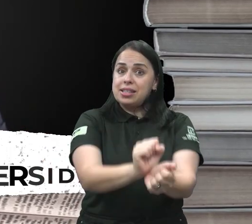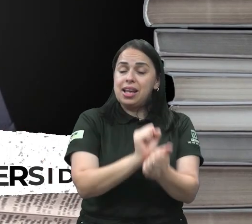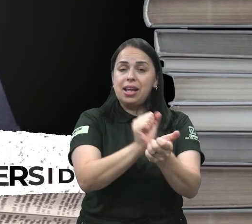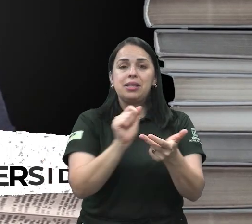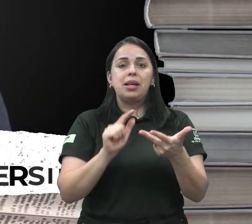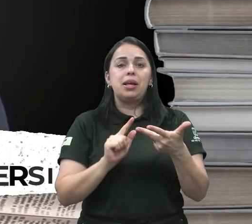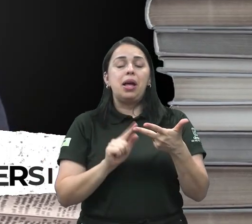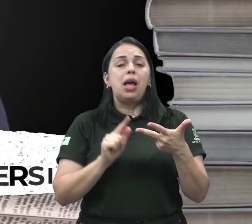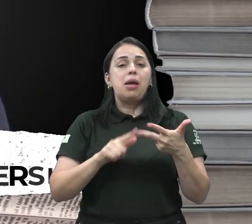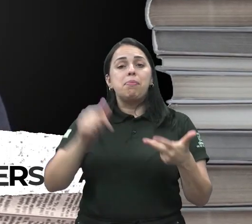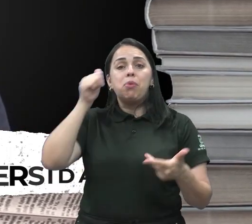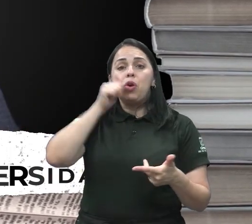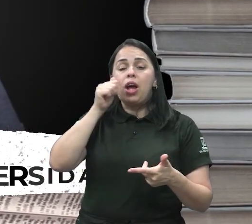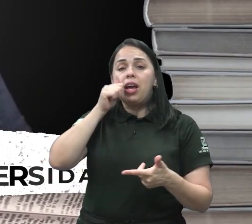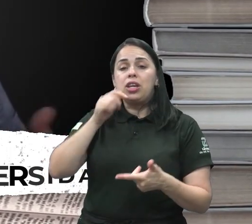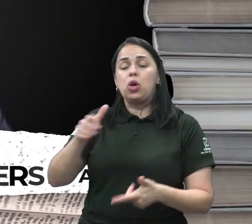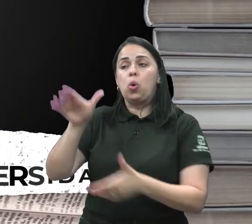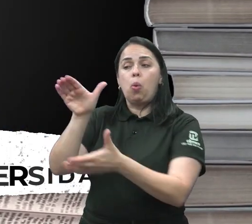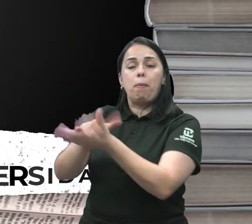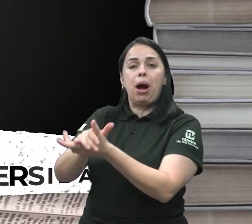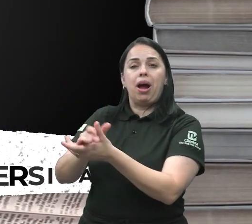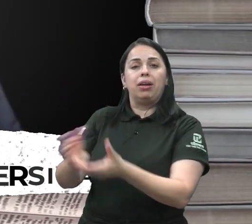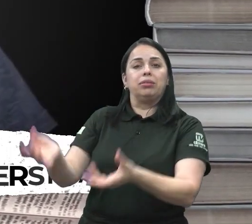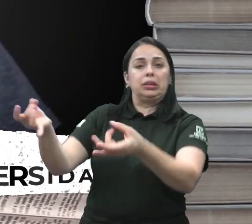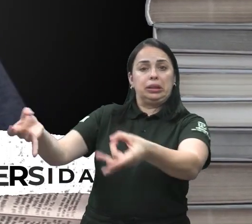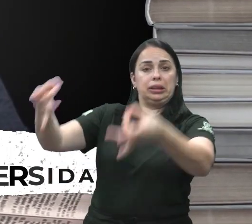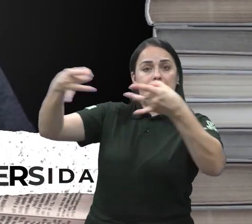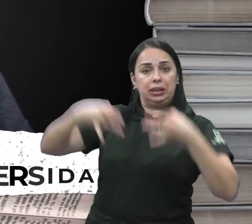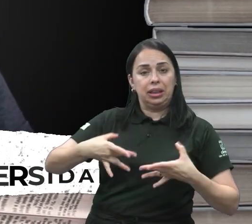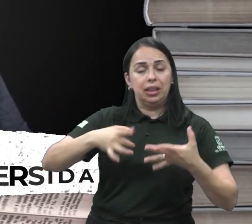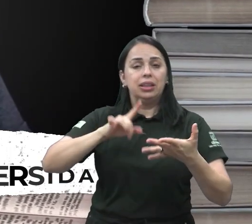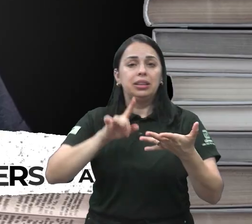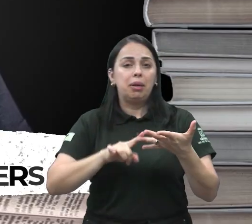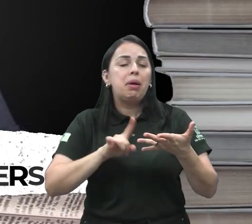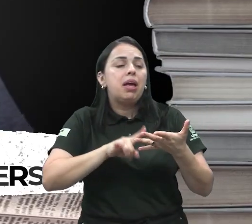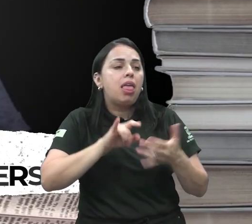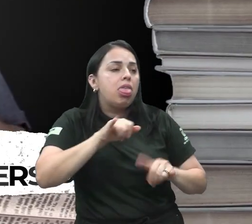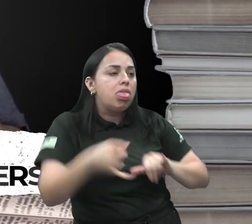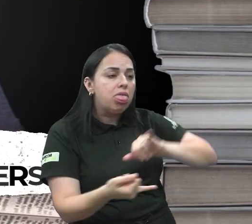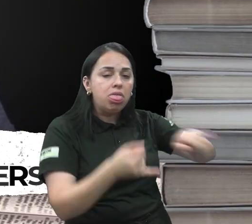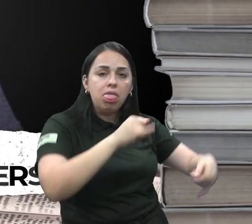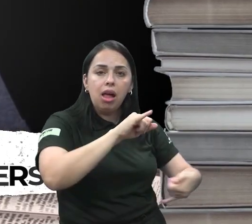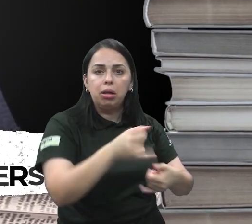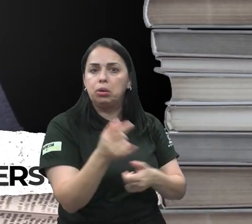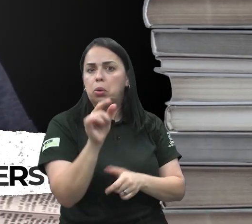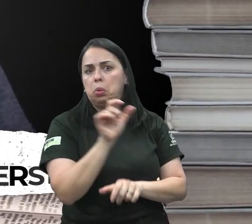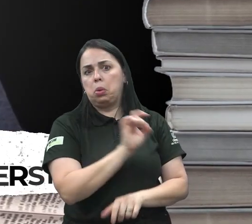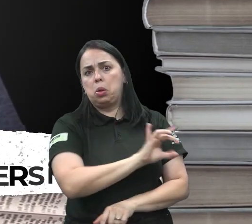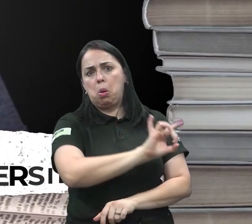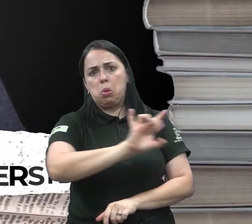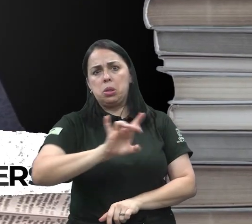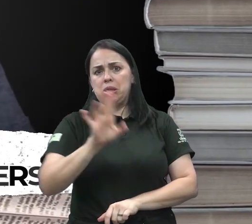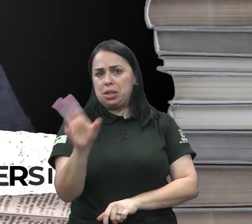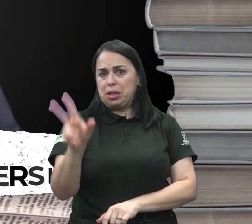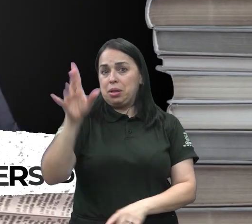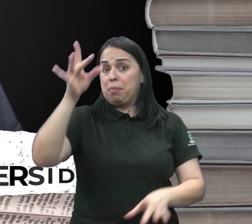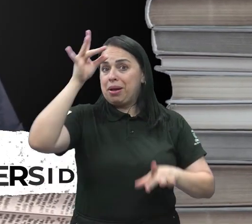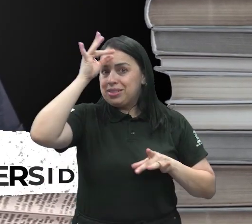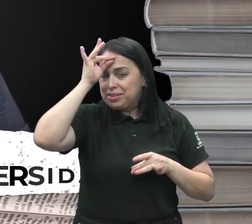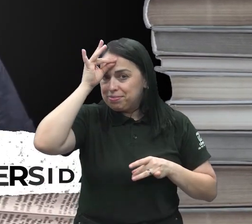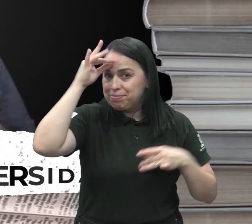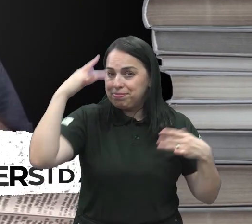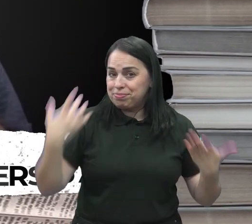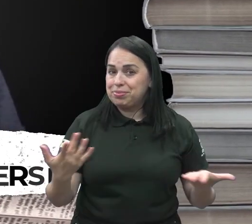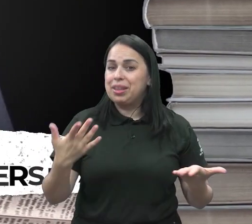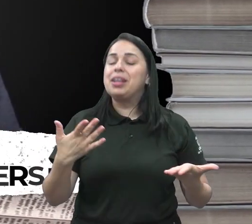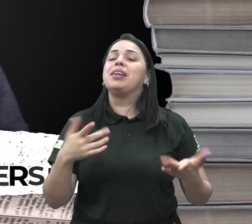mulheres abandonadas pelos maridos ou mães solteiras, aproveitadores, entre muitos outros tipos. Ou seja,